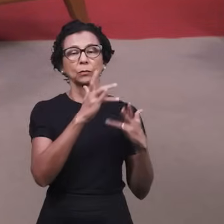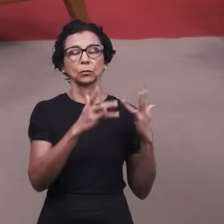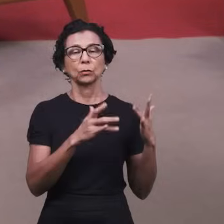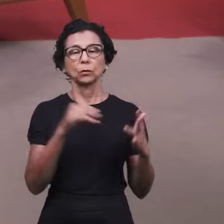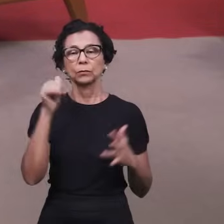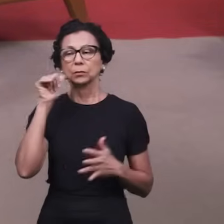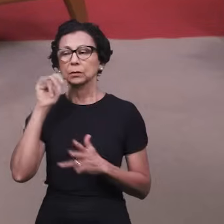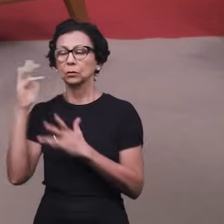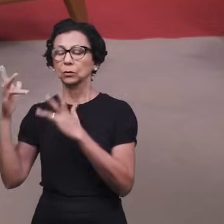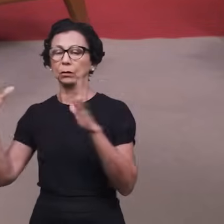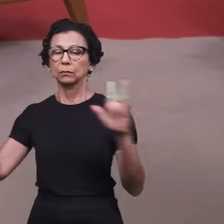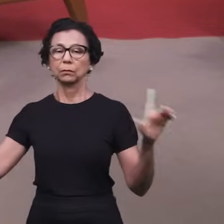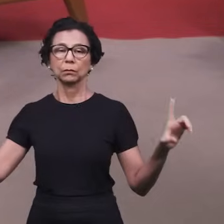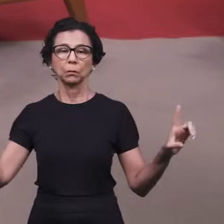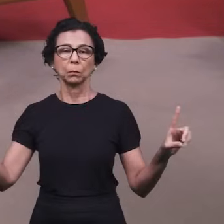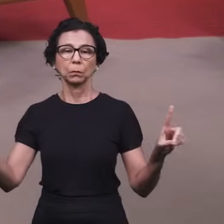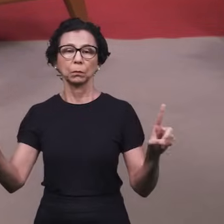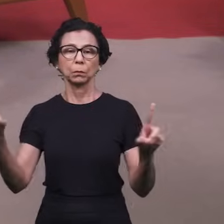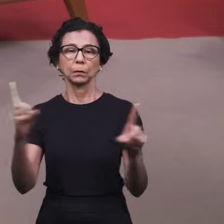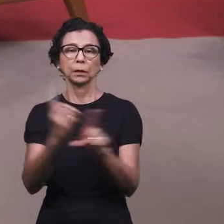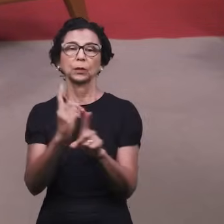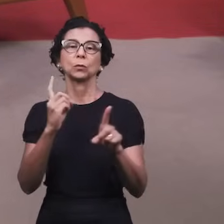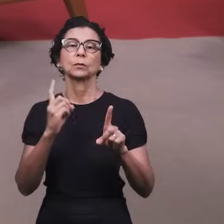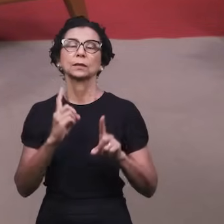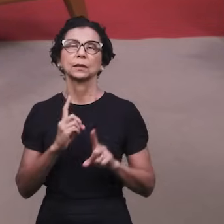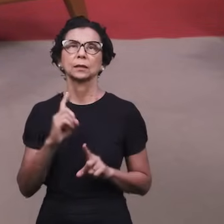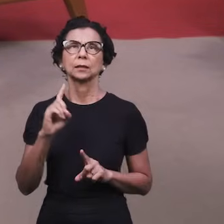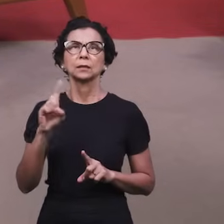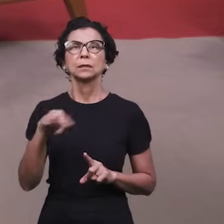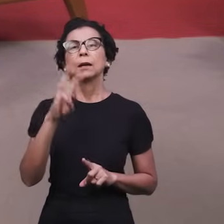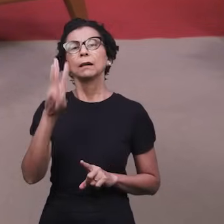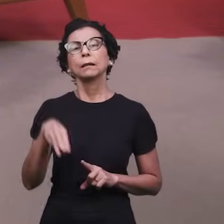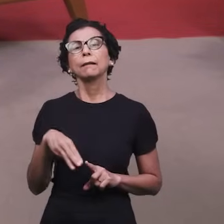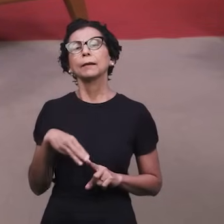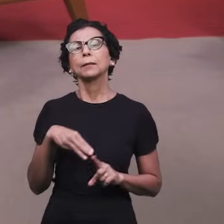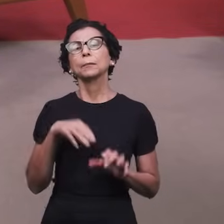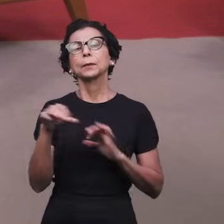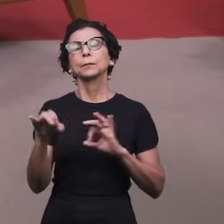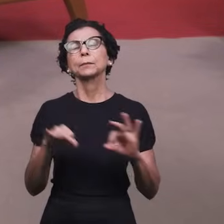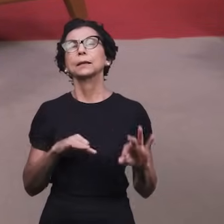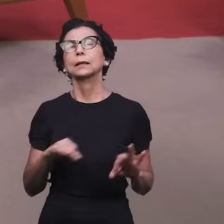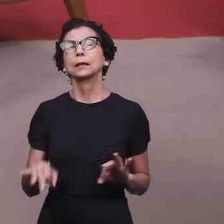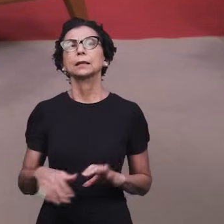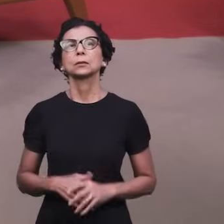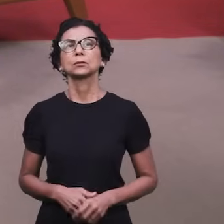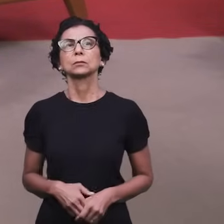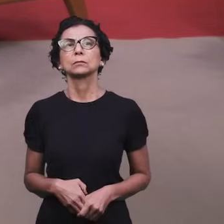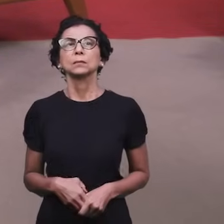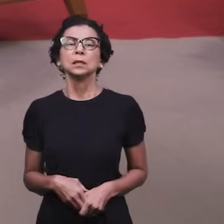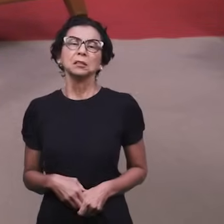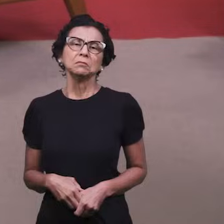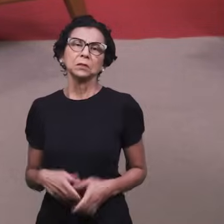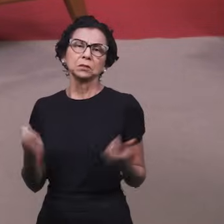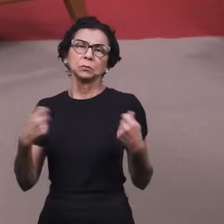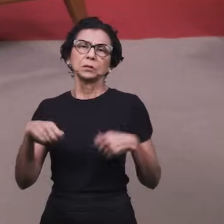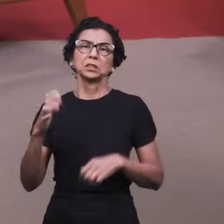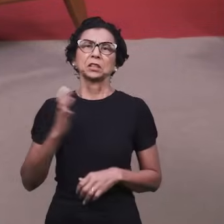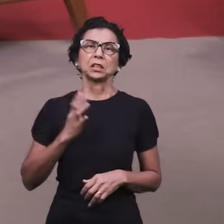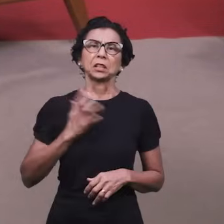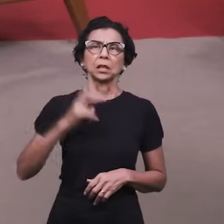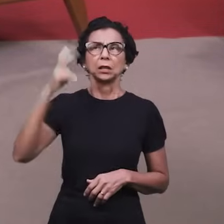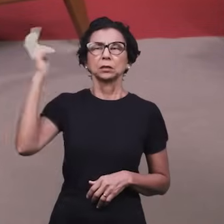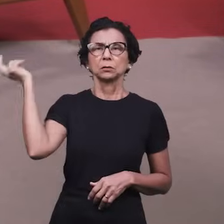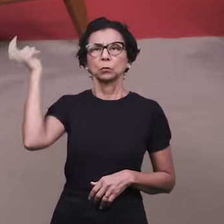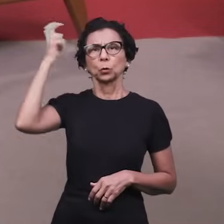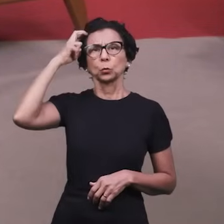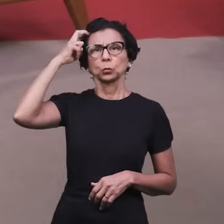poeticamente, muito mais extraordinário profeticamente, mas ele é muito sério. É muito sério. Então, quem